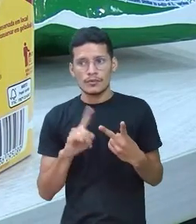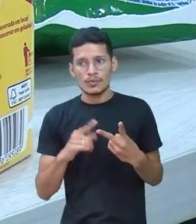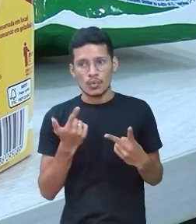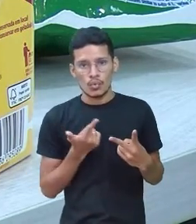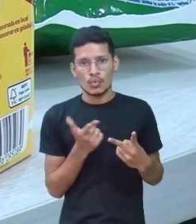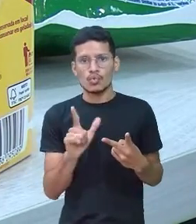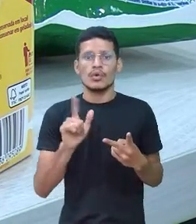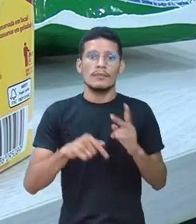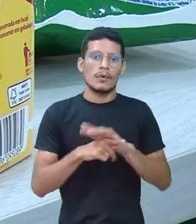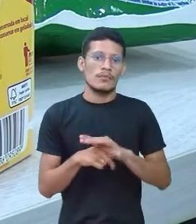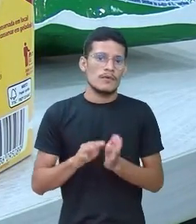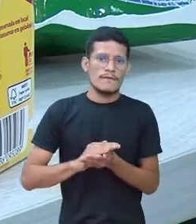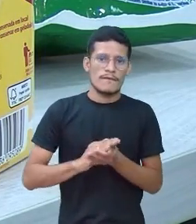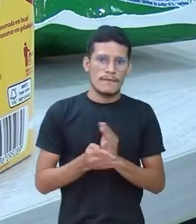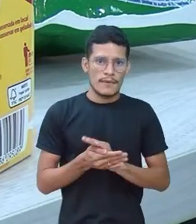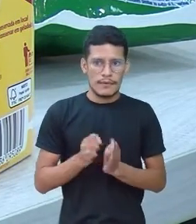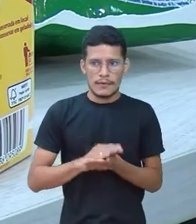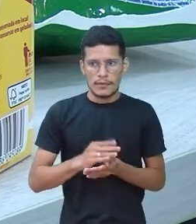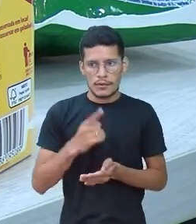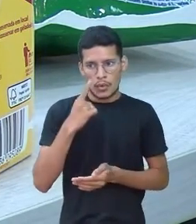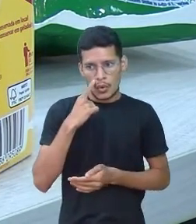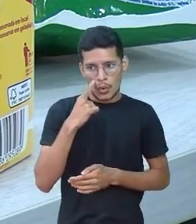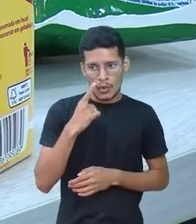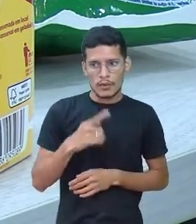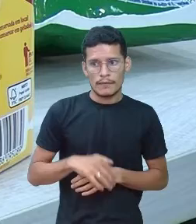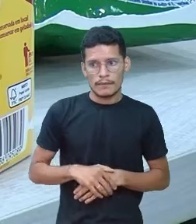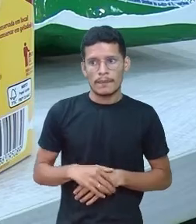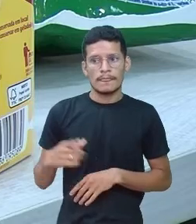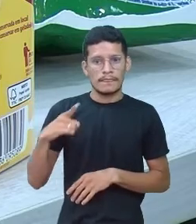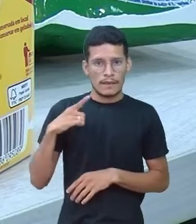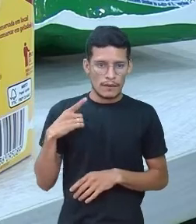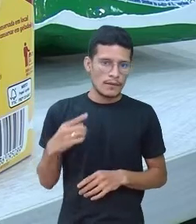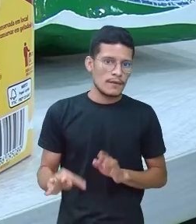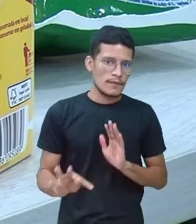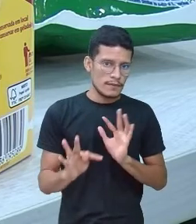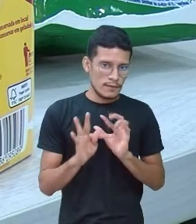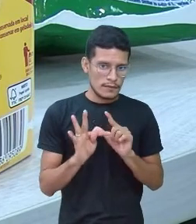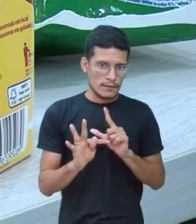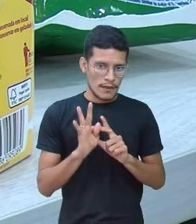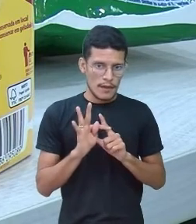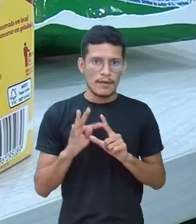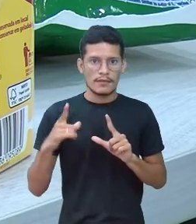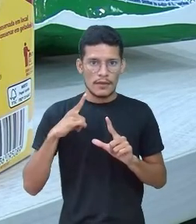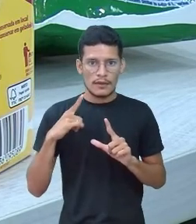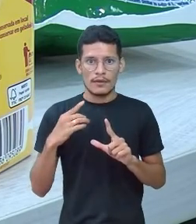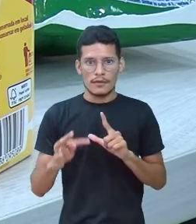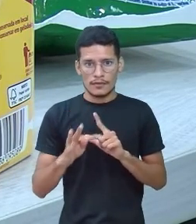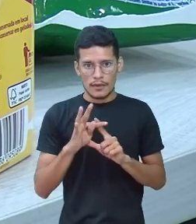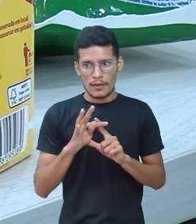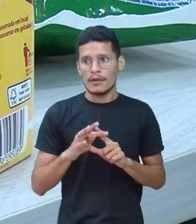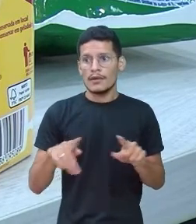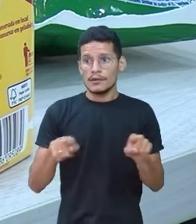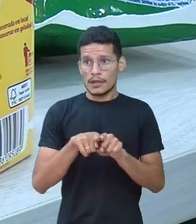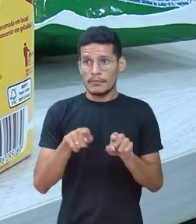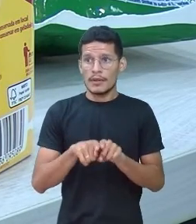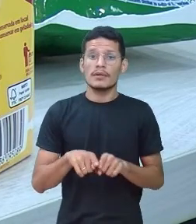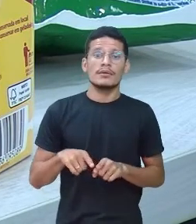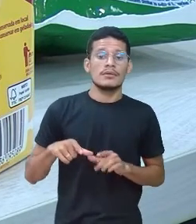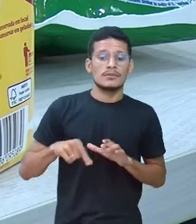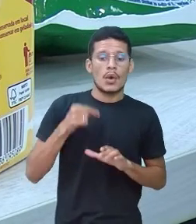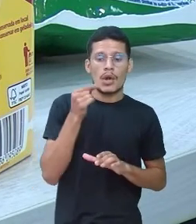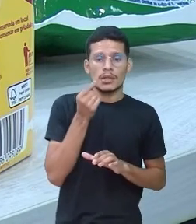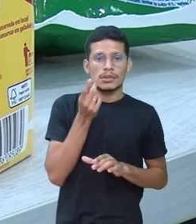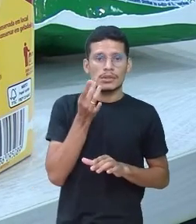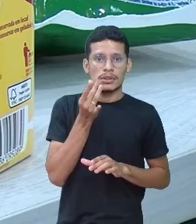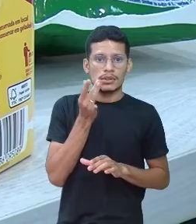Temos aqui o fubá. Está aqui também o outro símbolo. O salgadinho que